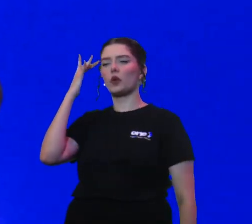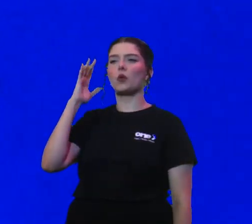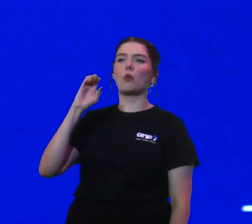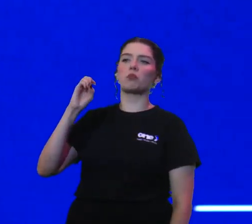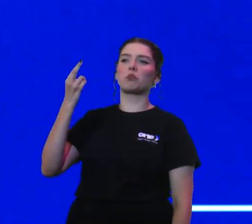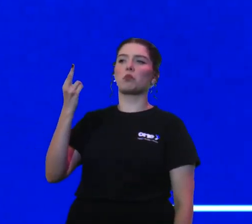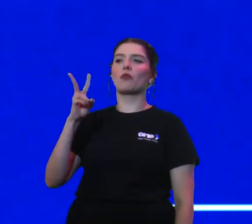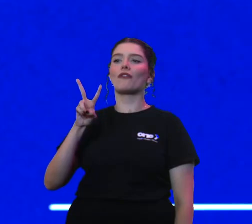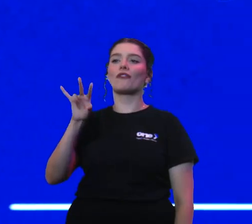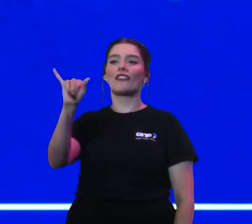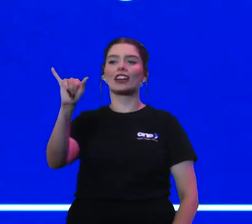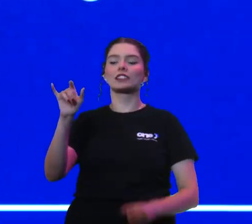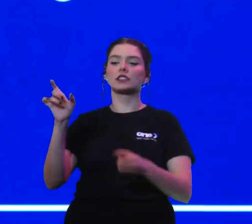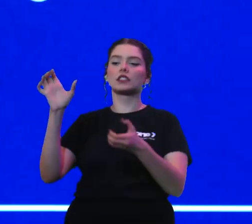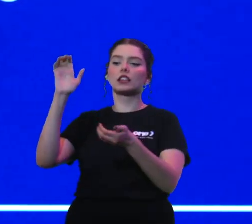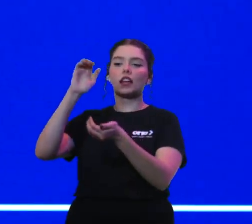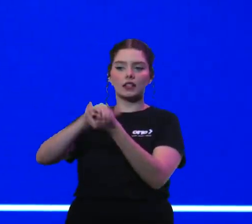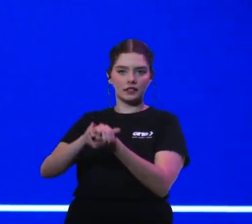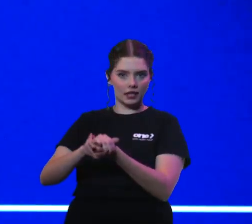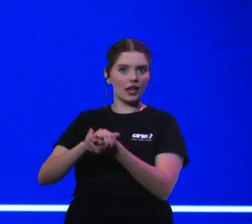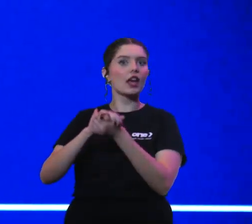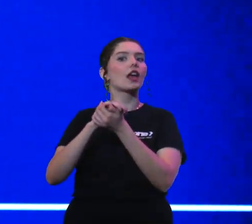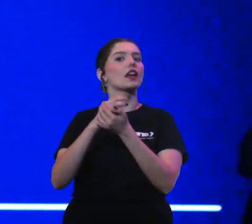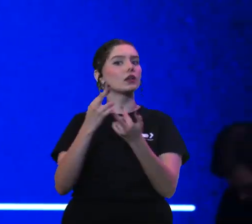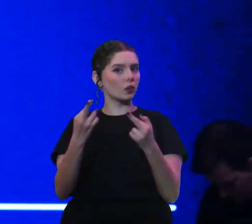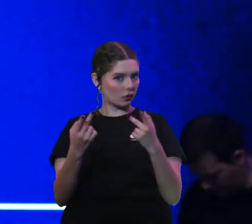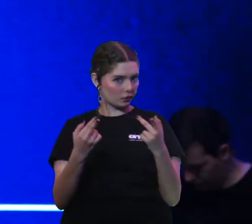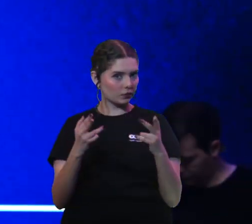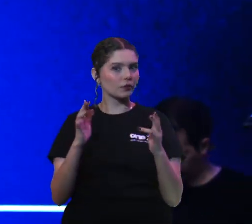com uma pessoa, é a mesma ideia. Por exemplo,